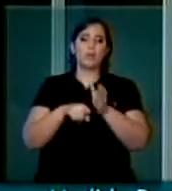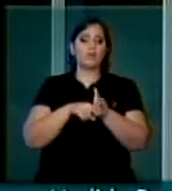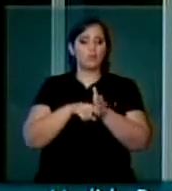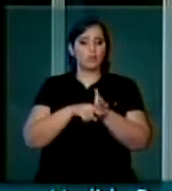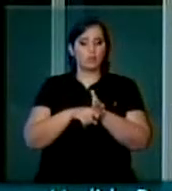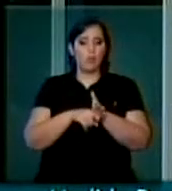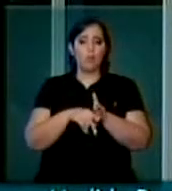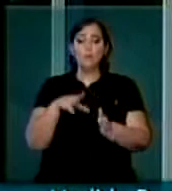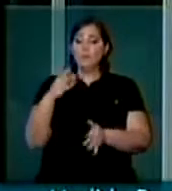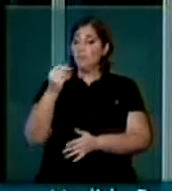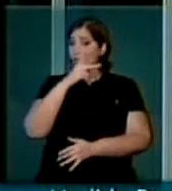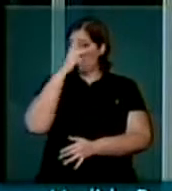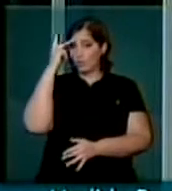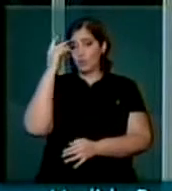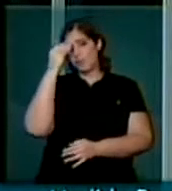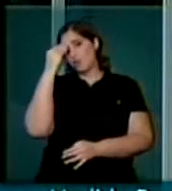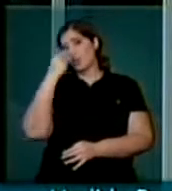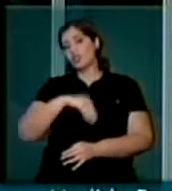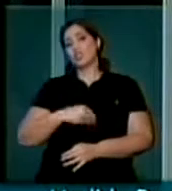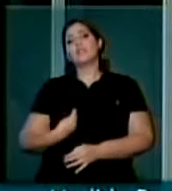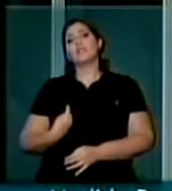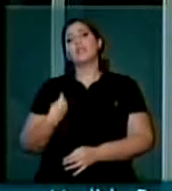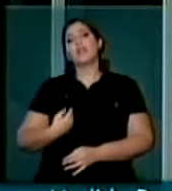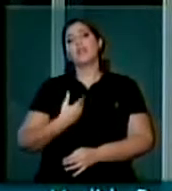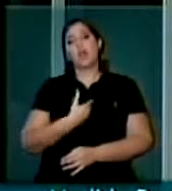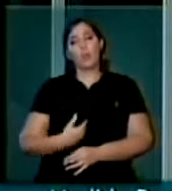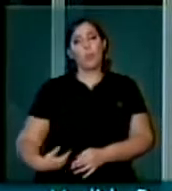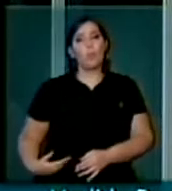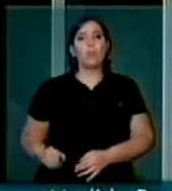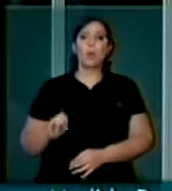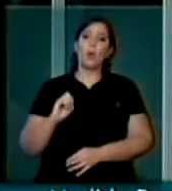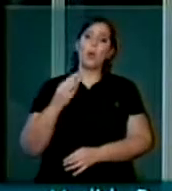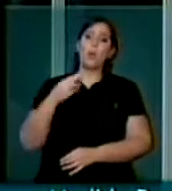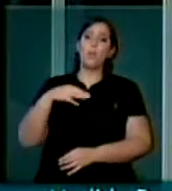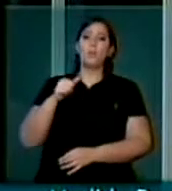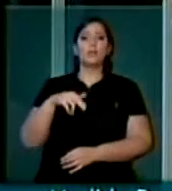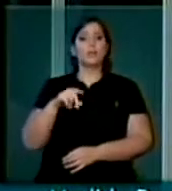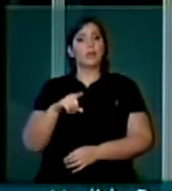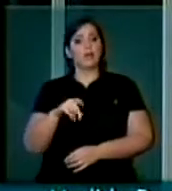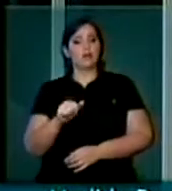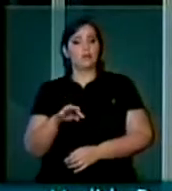deles estão desistindo da vida pública ou dos mandatos.